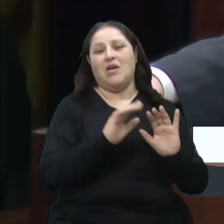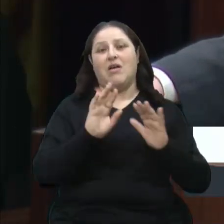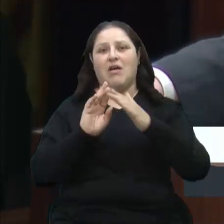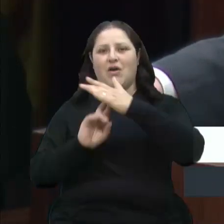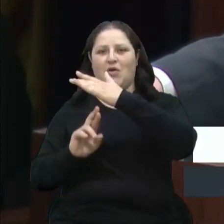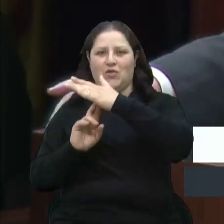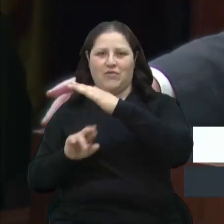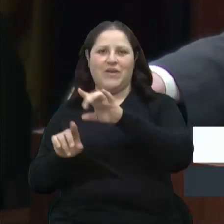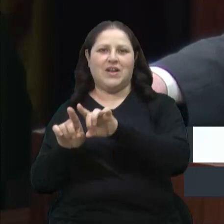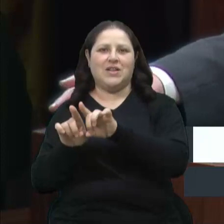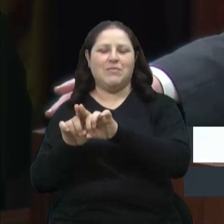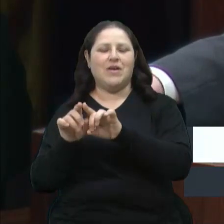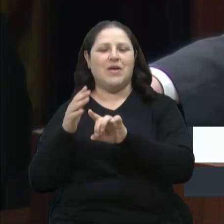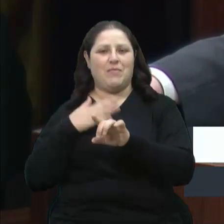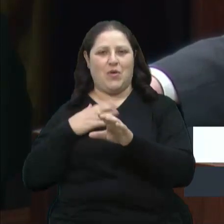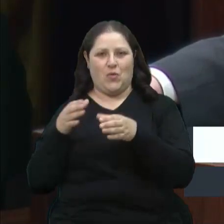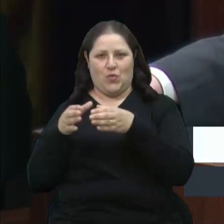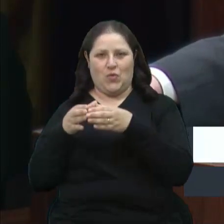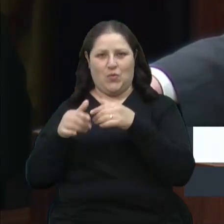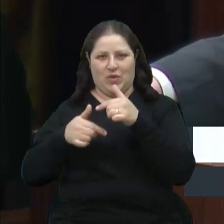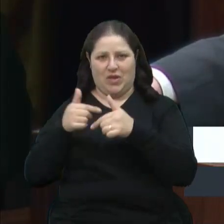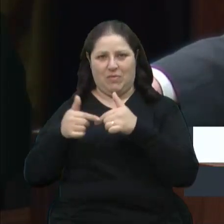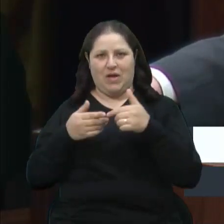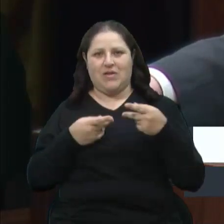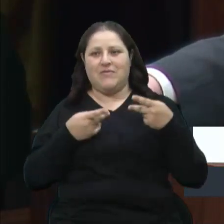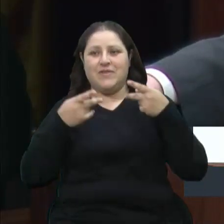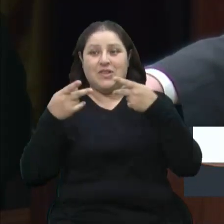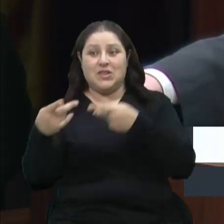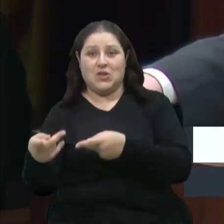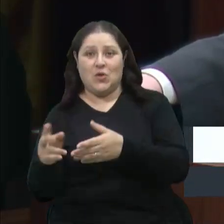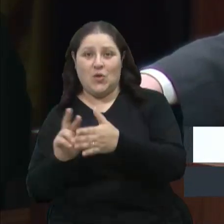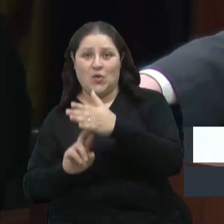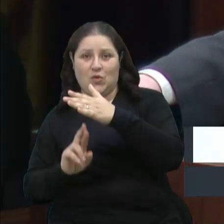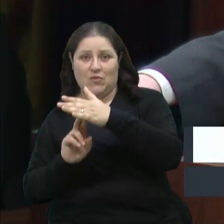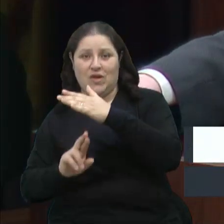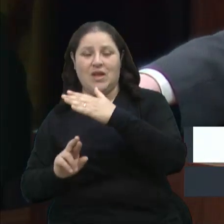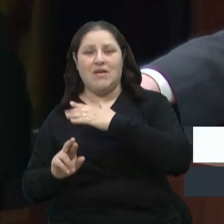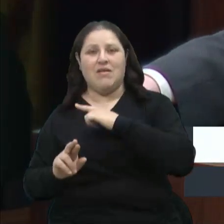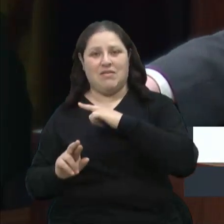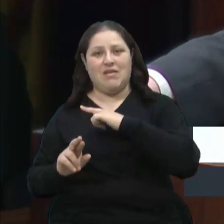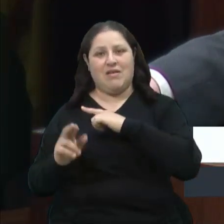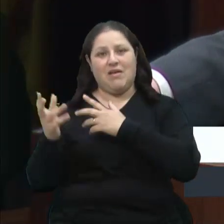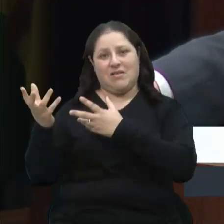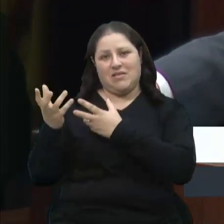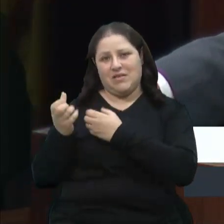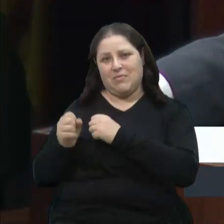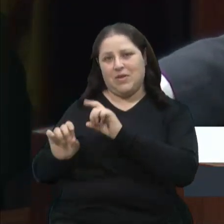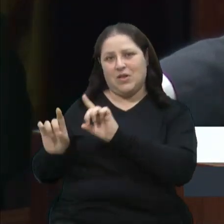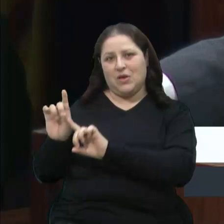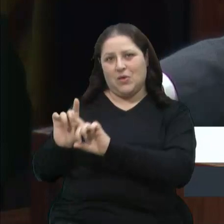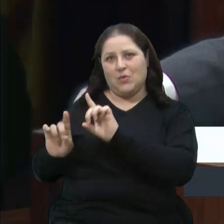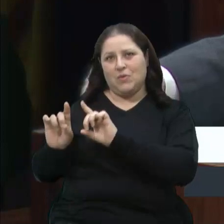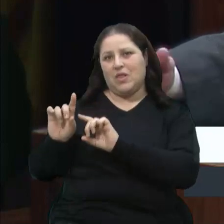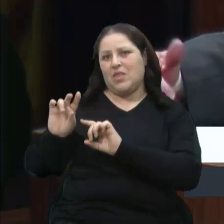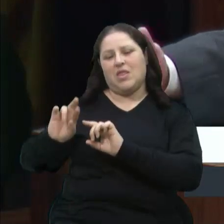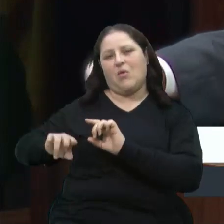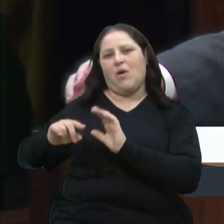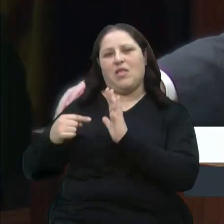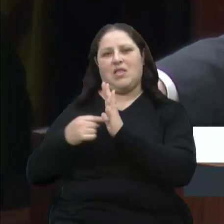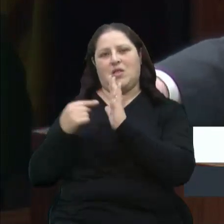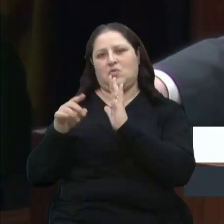também, mas a minha equipe esteve lá na estação rodoviária, eu tenho recebido algumas, não é denúncias,